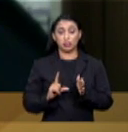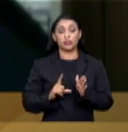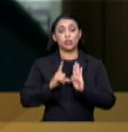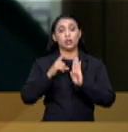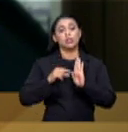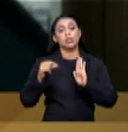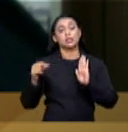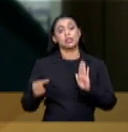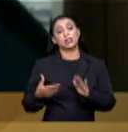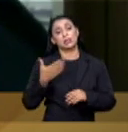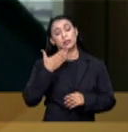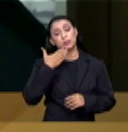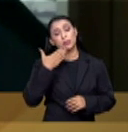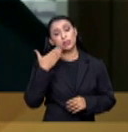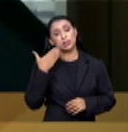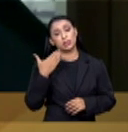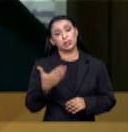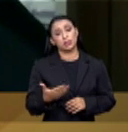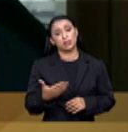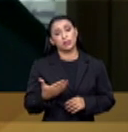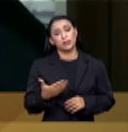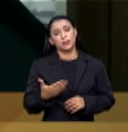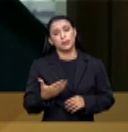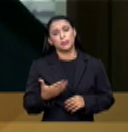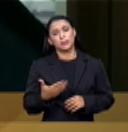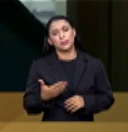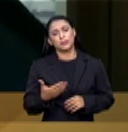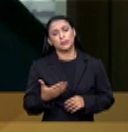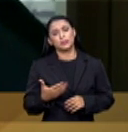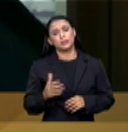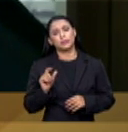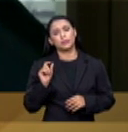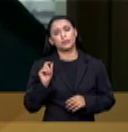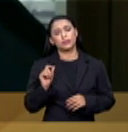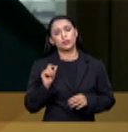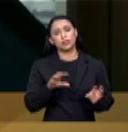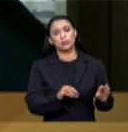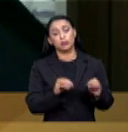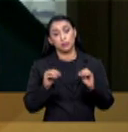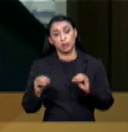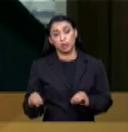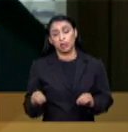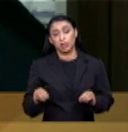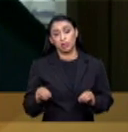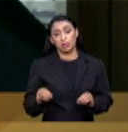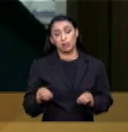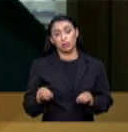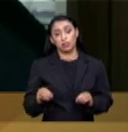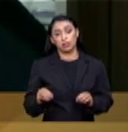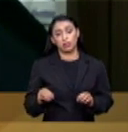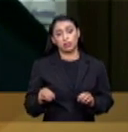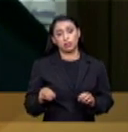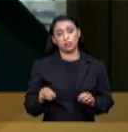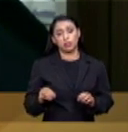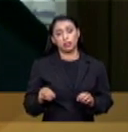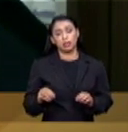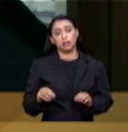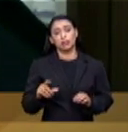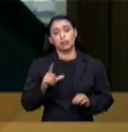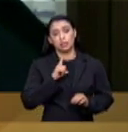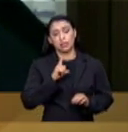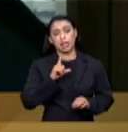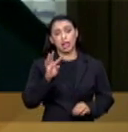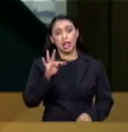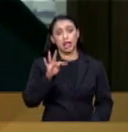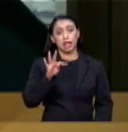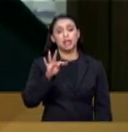destaque, que Sua Excelência, evidentemente, tem a preferência para, eventualmente, ficar com a vista,